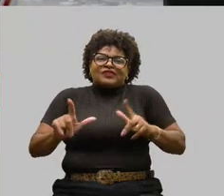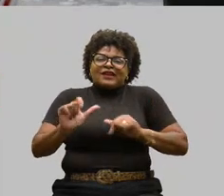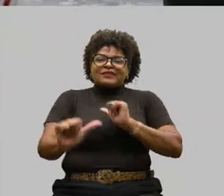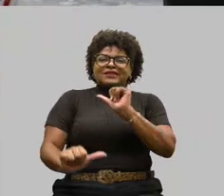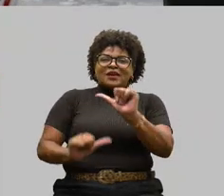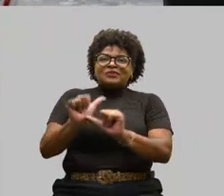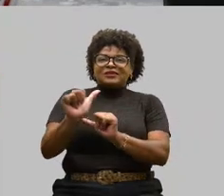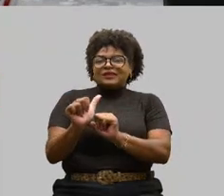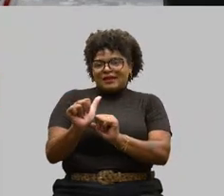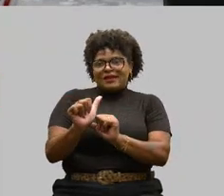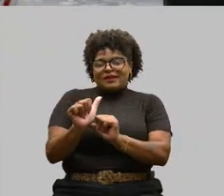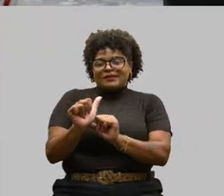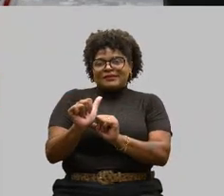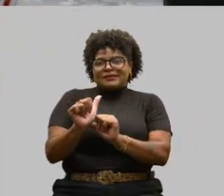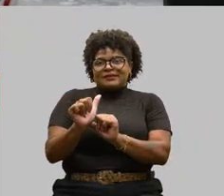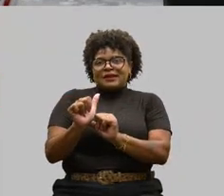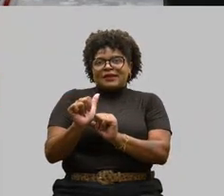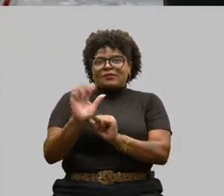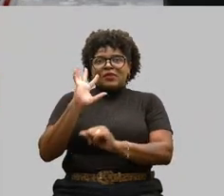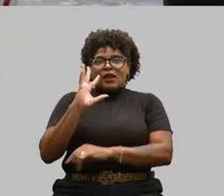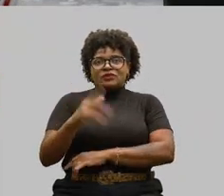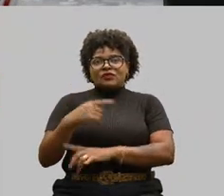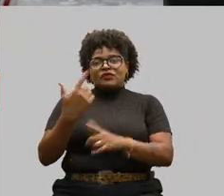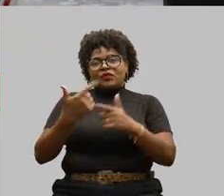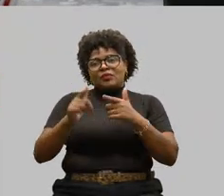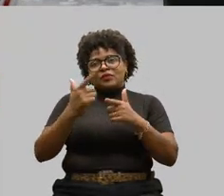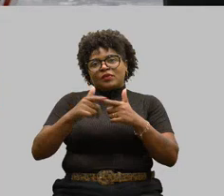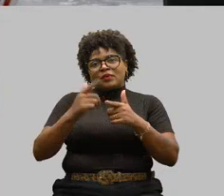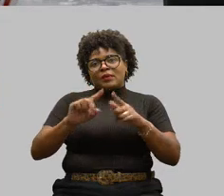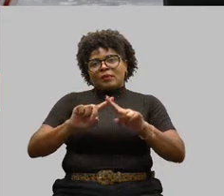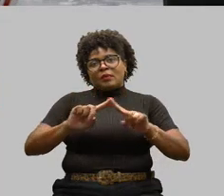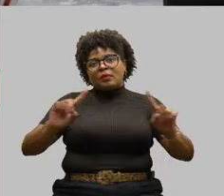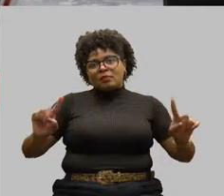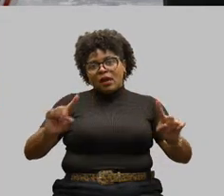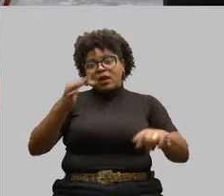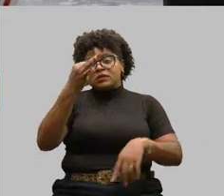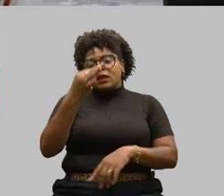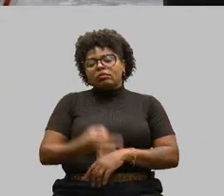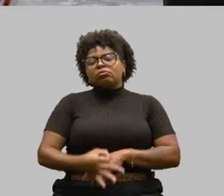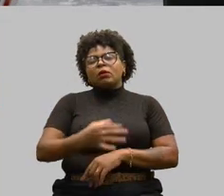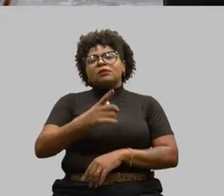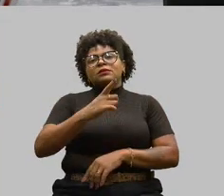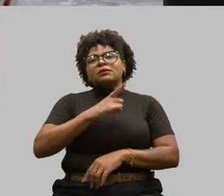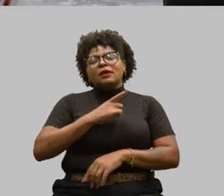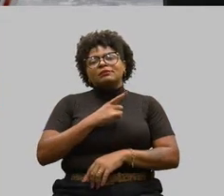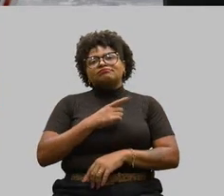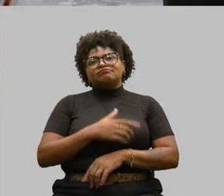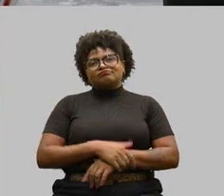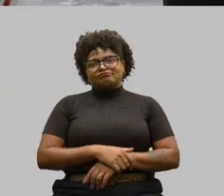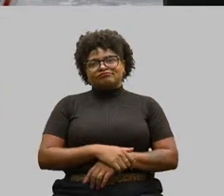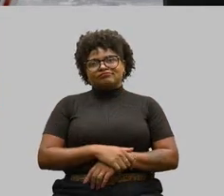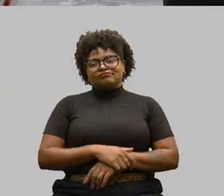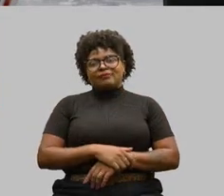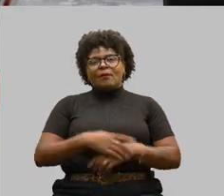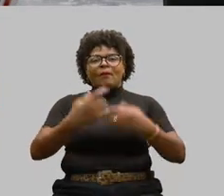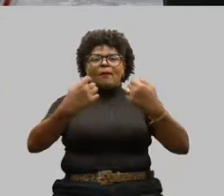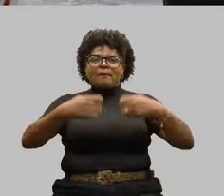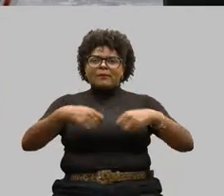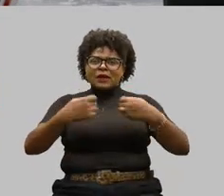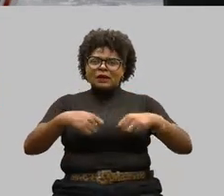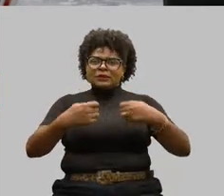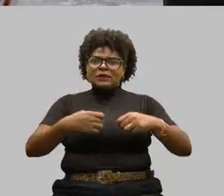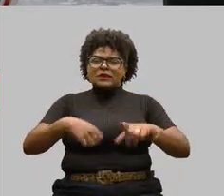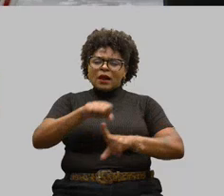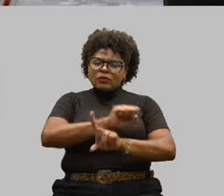sanarmos esse desafio mas uma certeza eu tenho nós precisamos enquanto